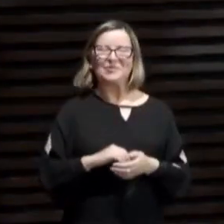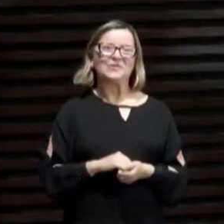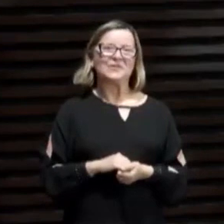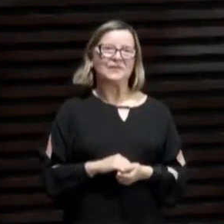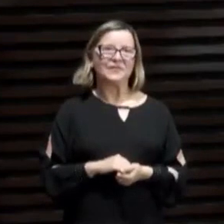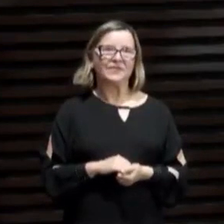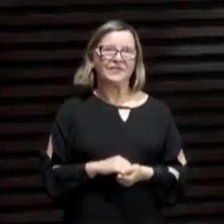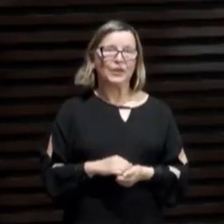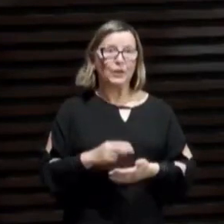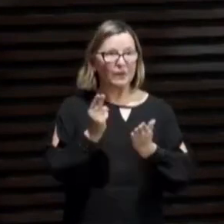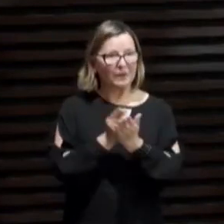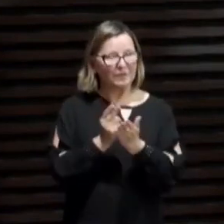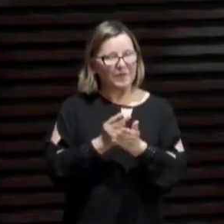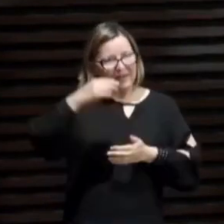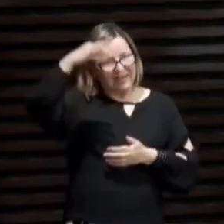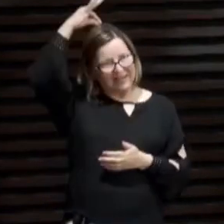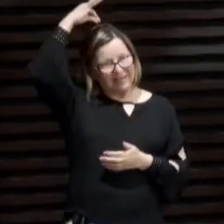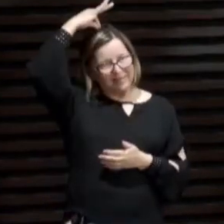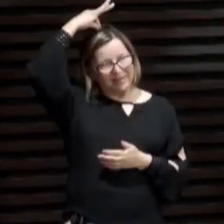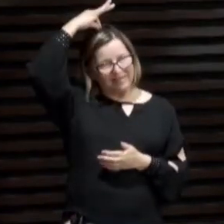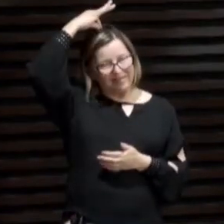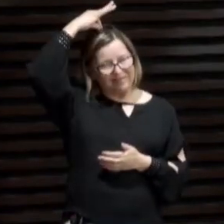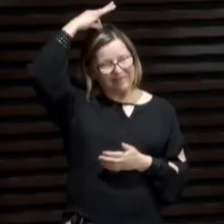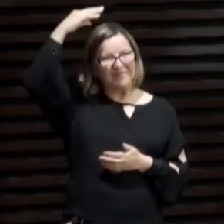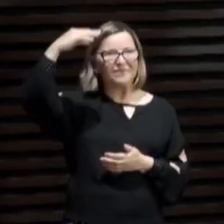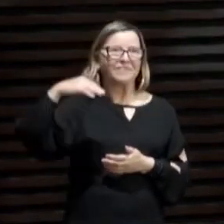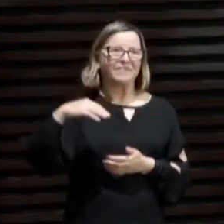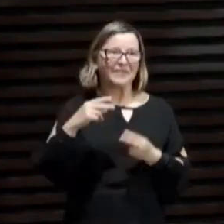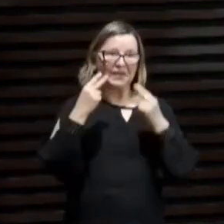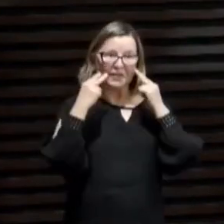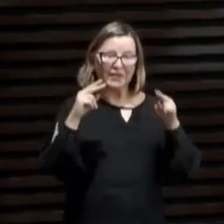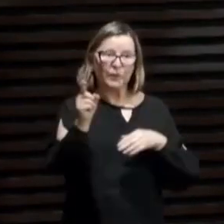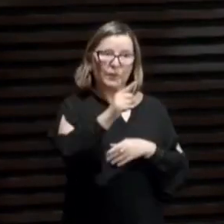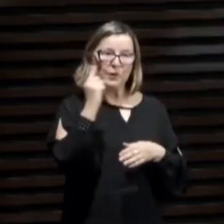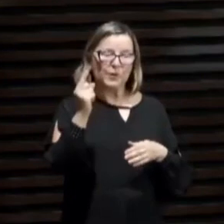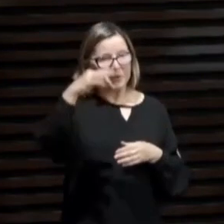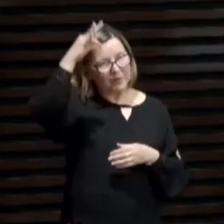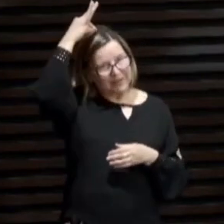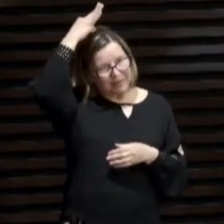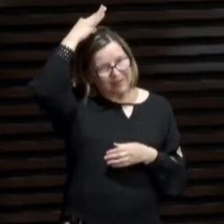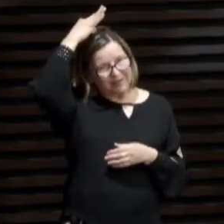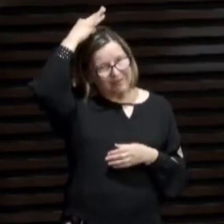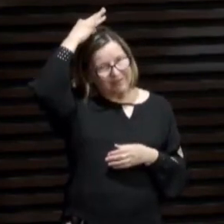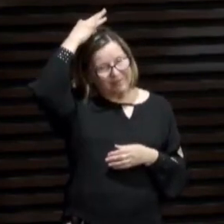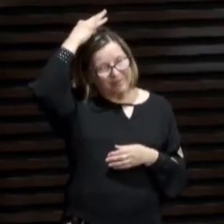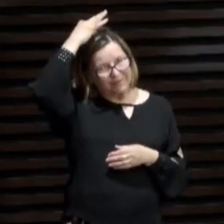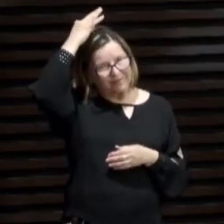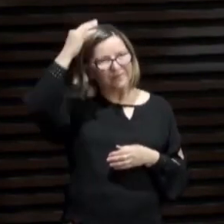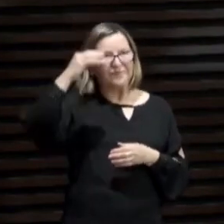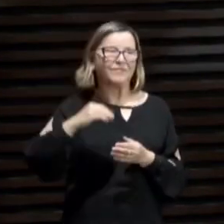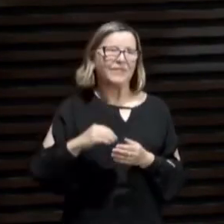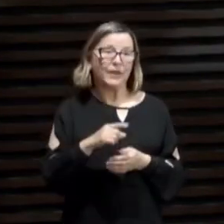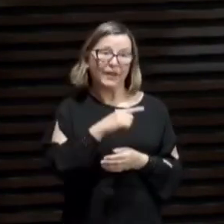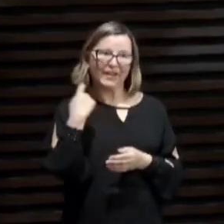O mesmo Espírito, com letra maiúscula, testifica com o nosso espírito, com letra minúscula, que